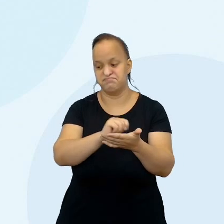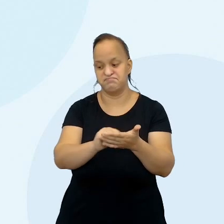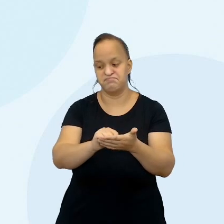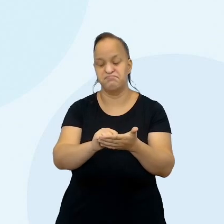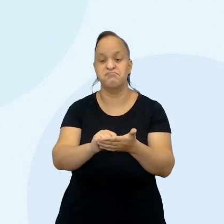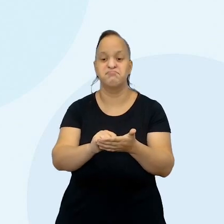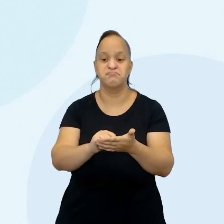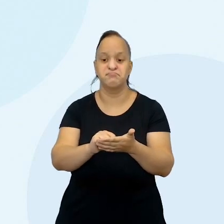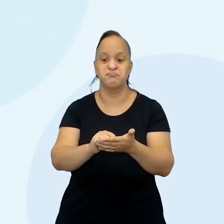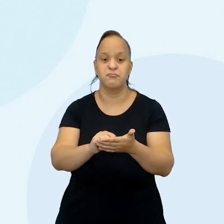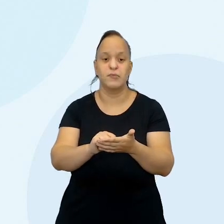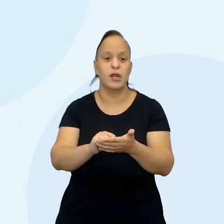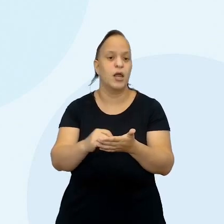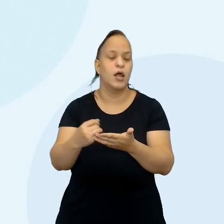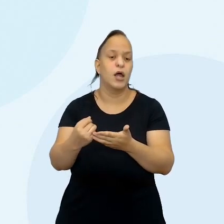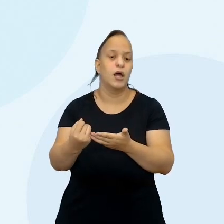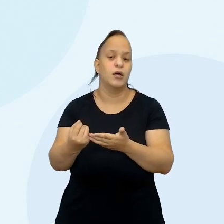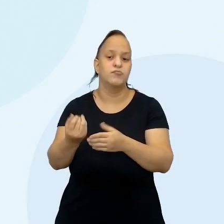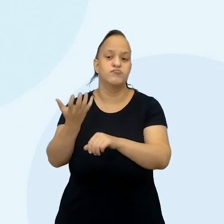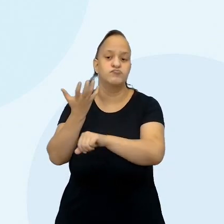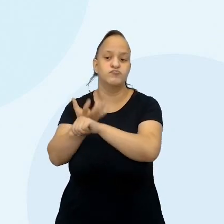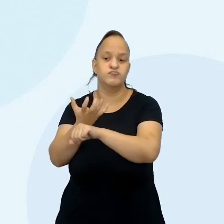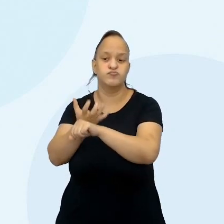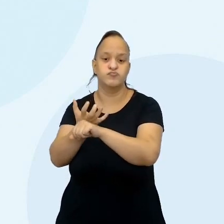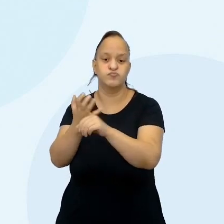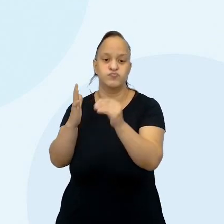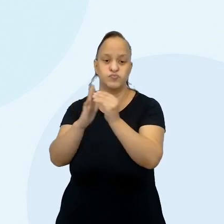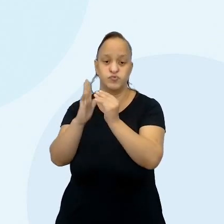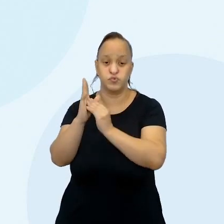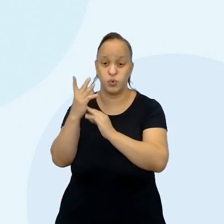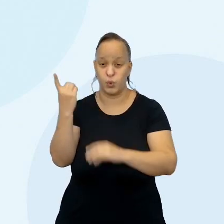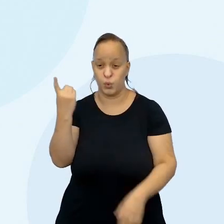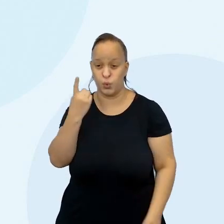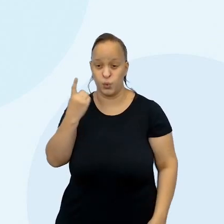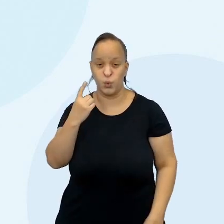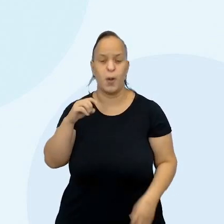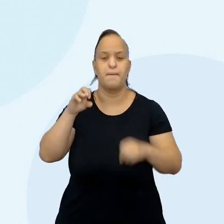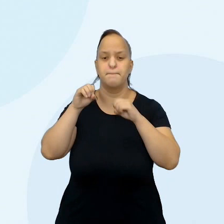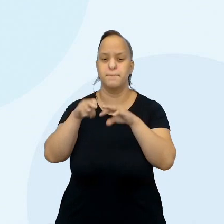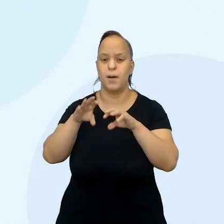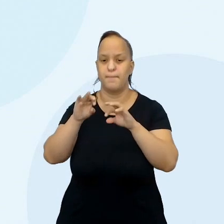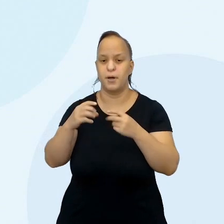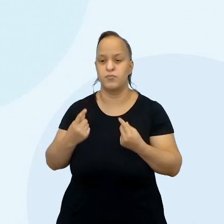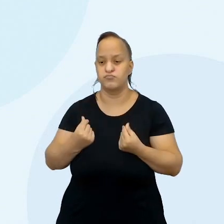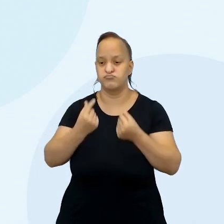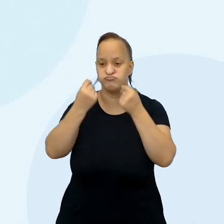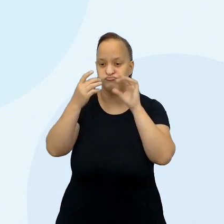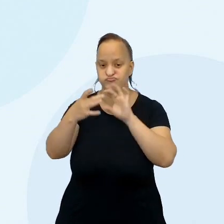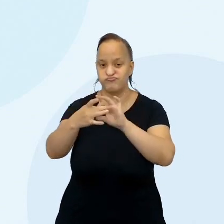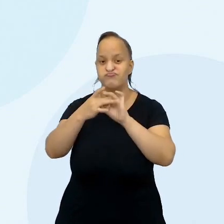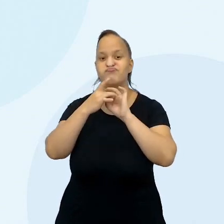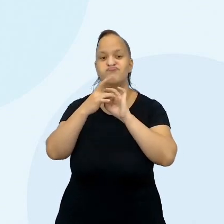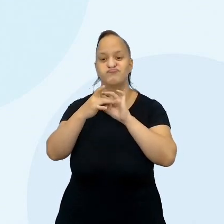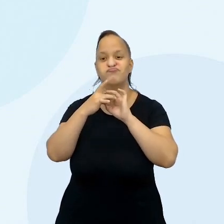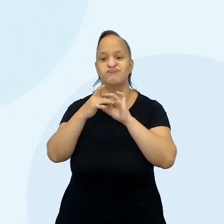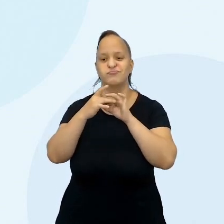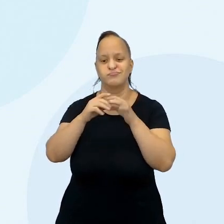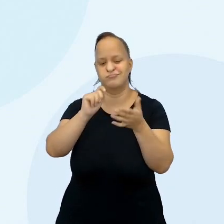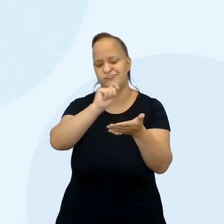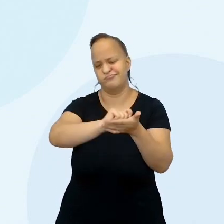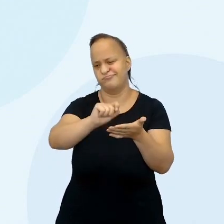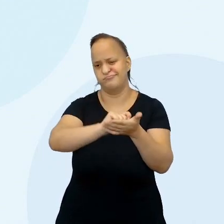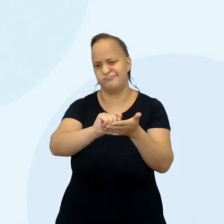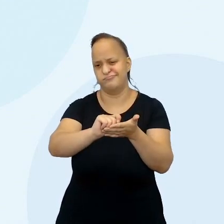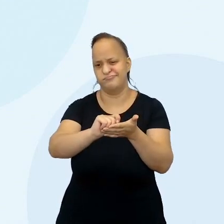a educação financeira em conexão, o que acontece? O diário de bordo aparece. Eu dei alguns exemplos apenas porque,